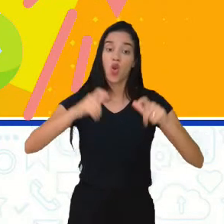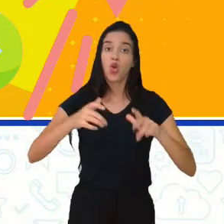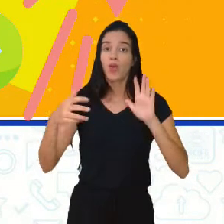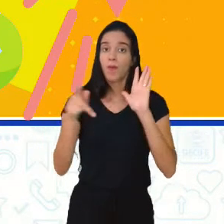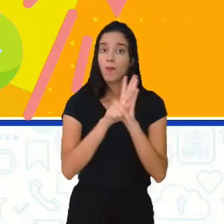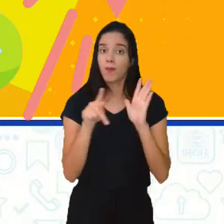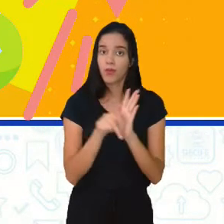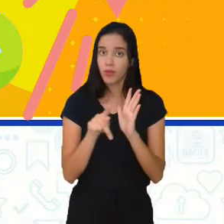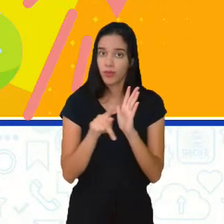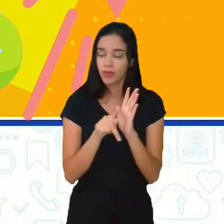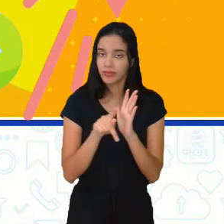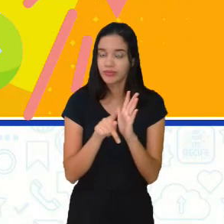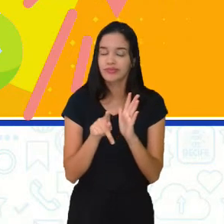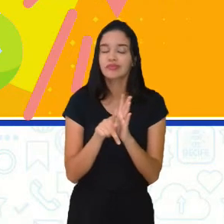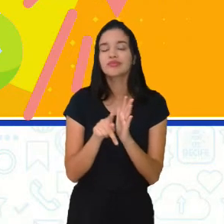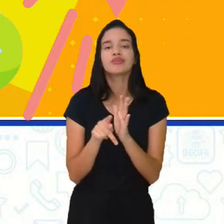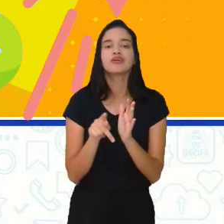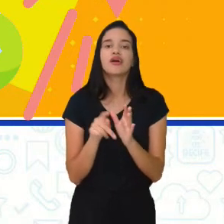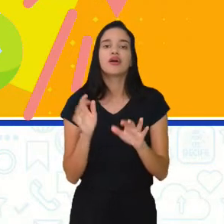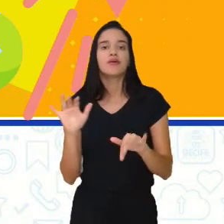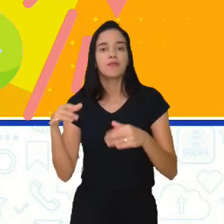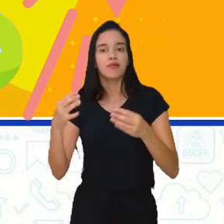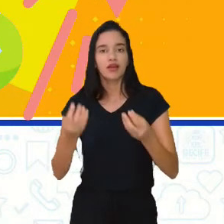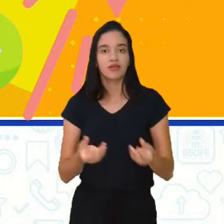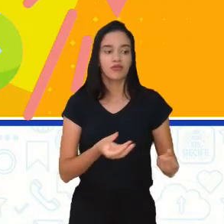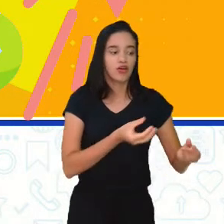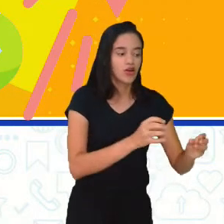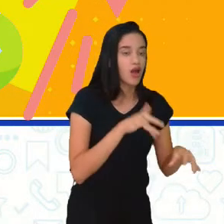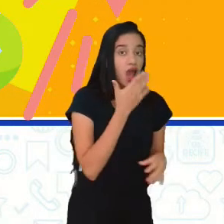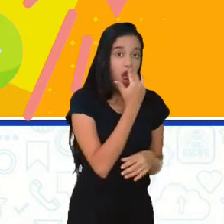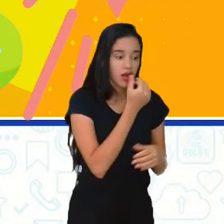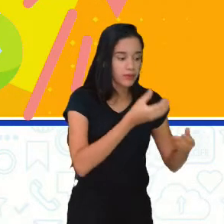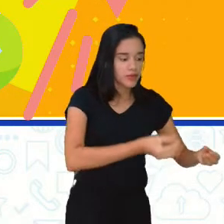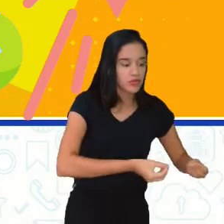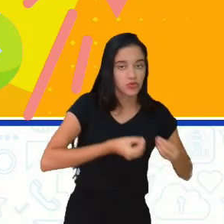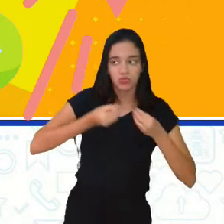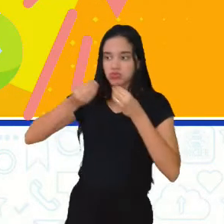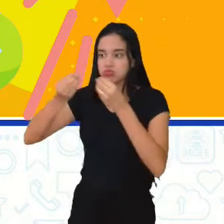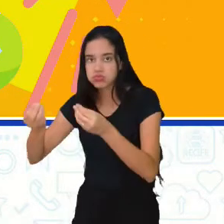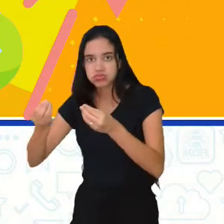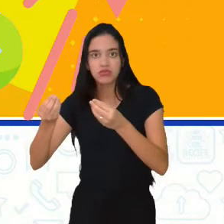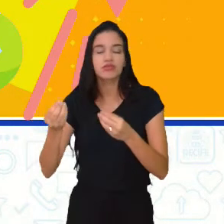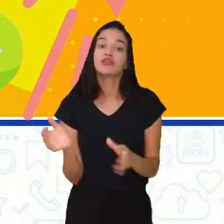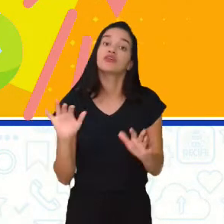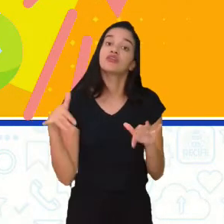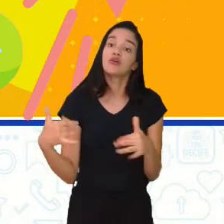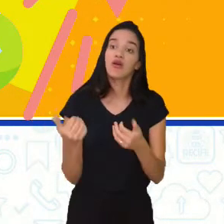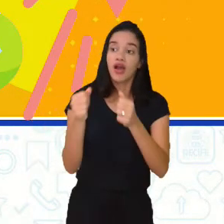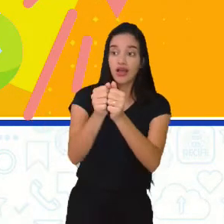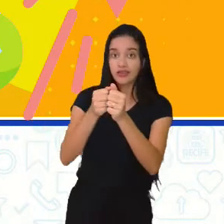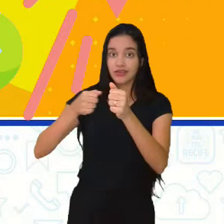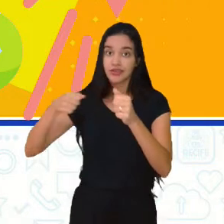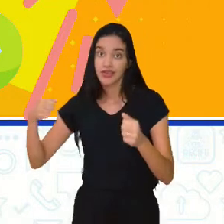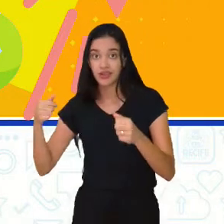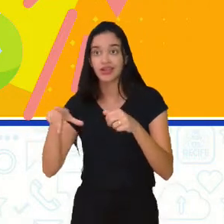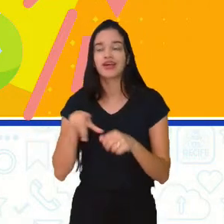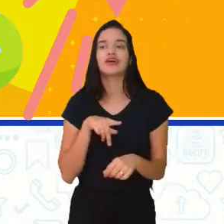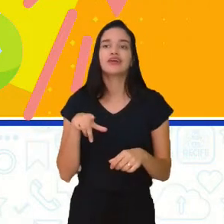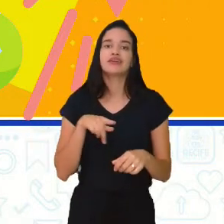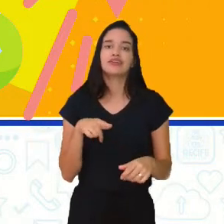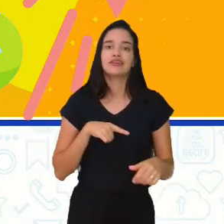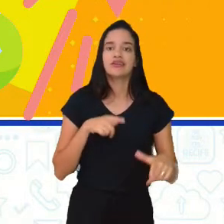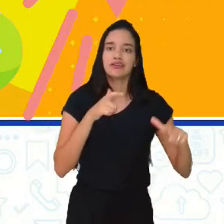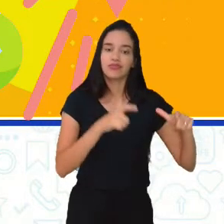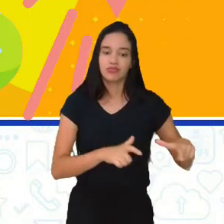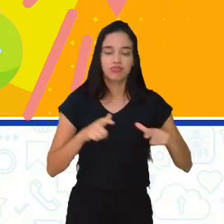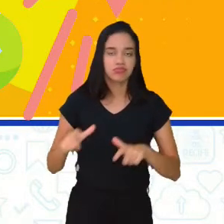propício para colocar o alimento. A gente não vai colocar onde a gente quer. Então, a geladeira tem divisória e essas divisórias